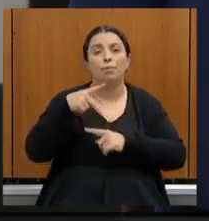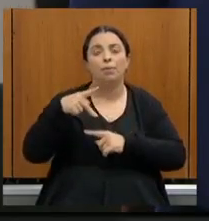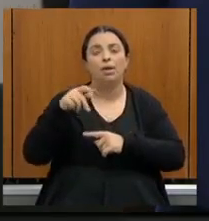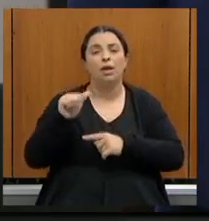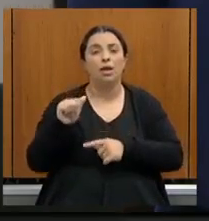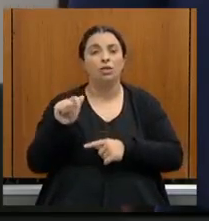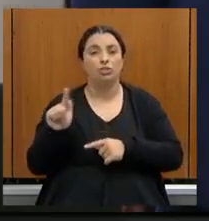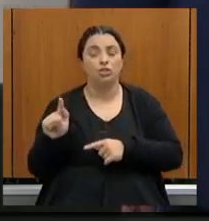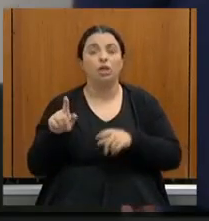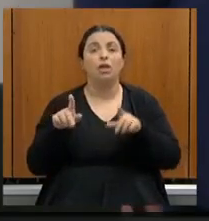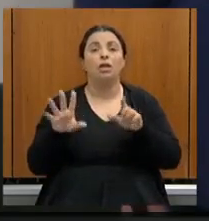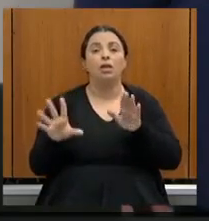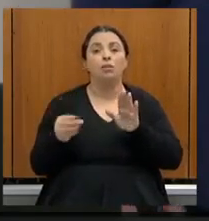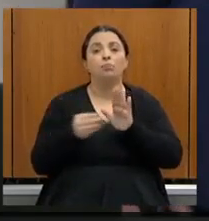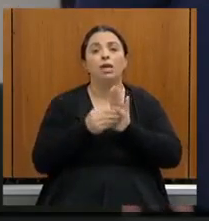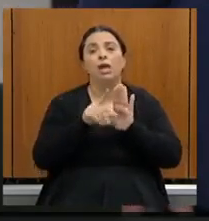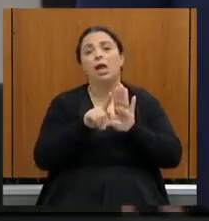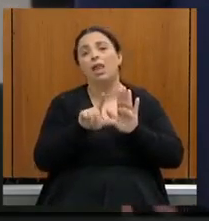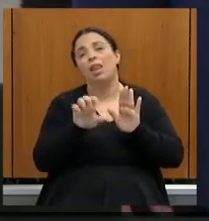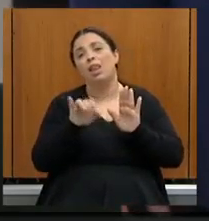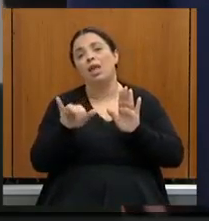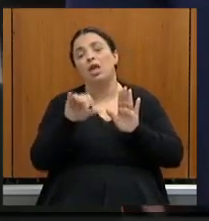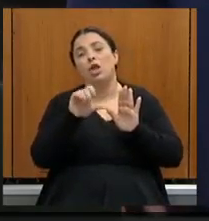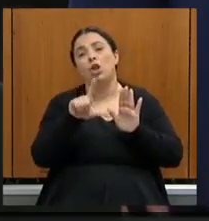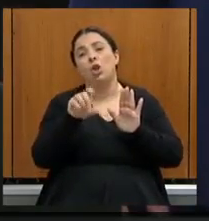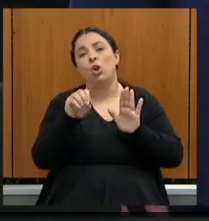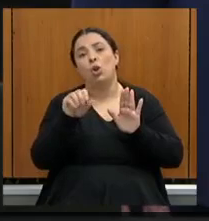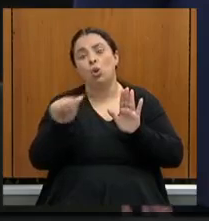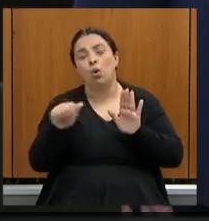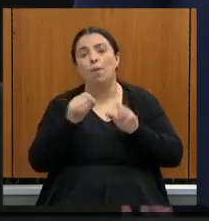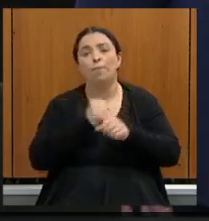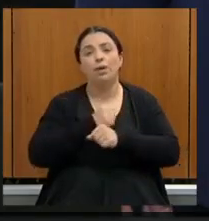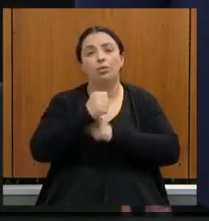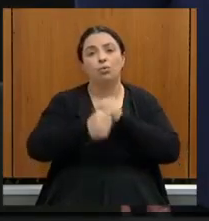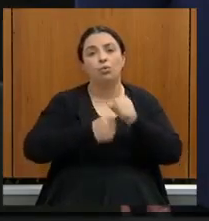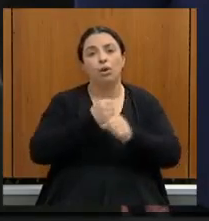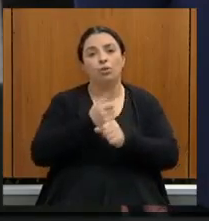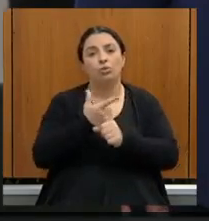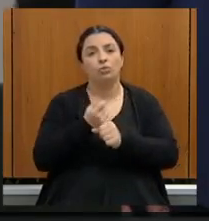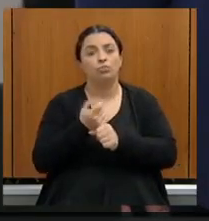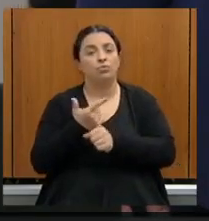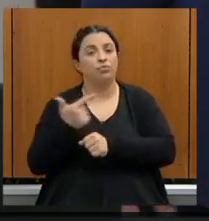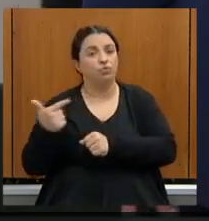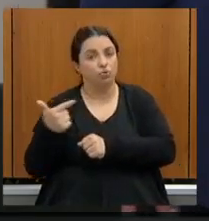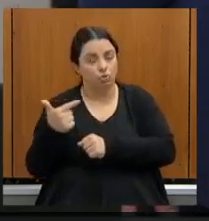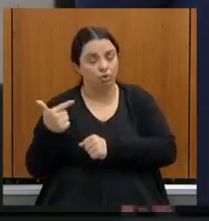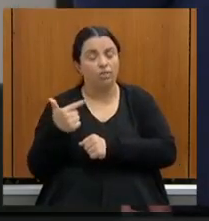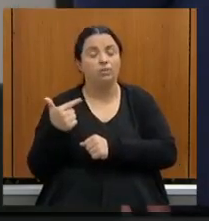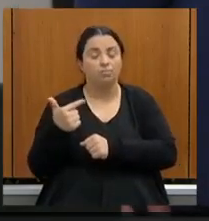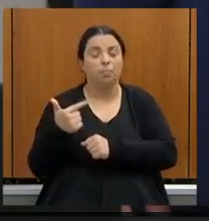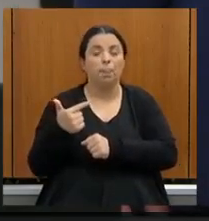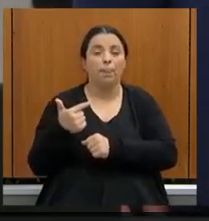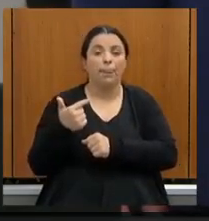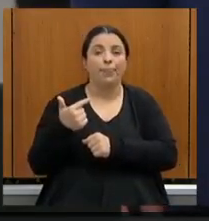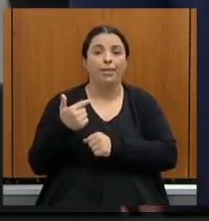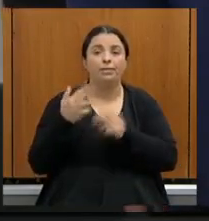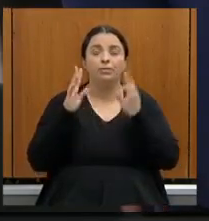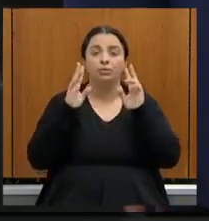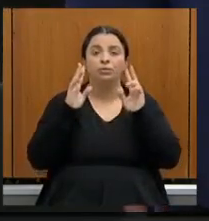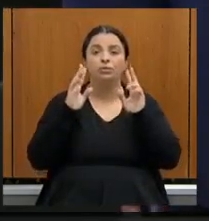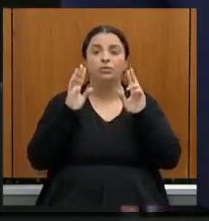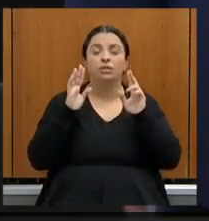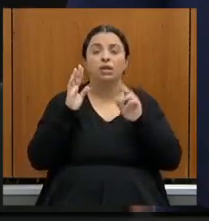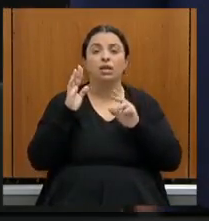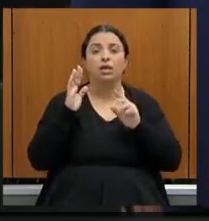orçamentária anual LOA para o ano que para o ano de 2022 considerando a